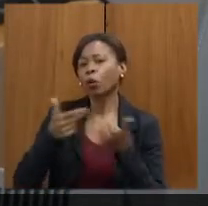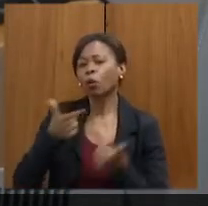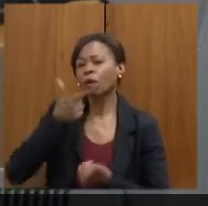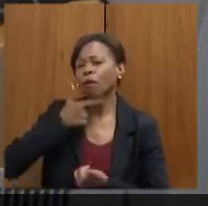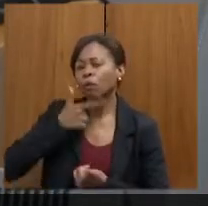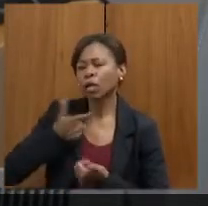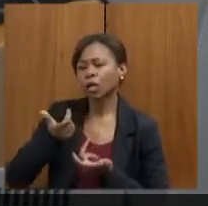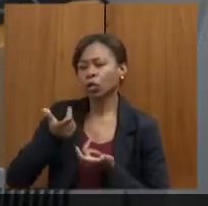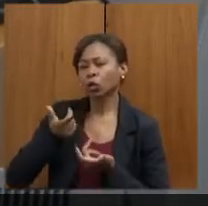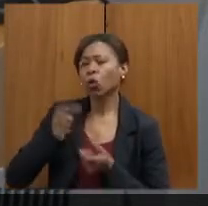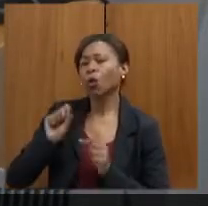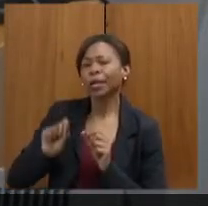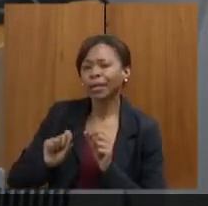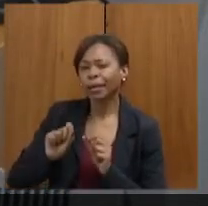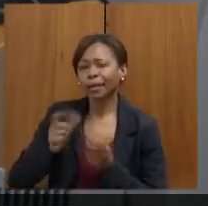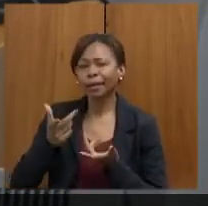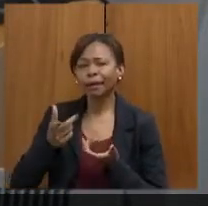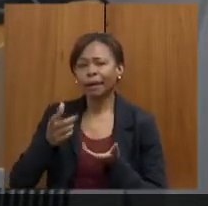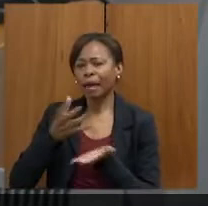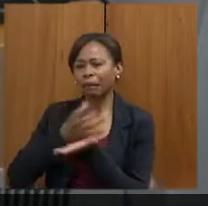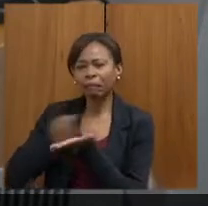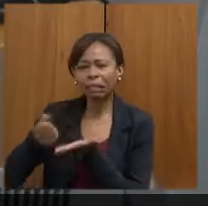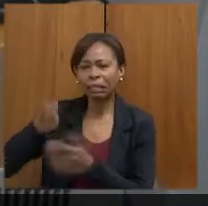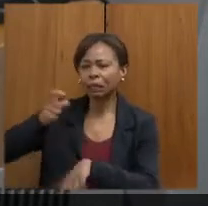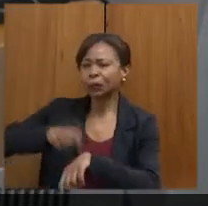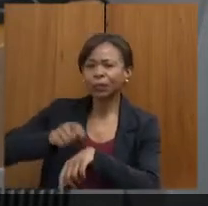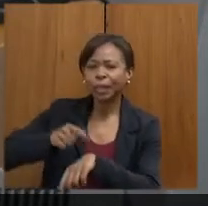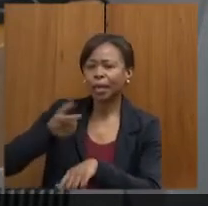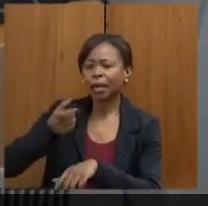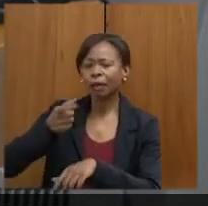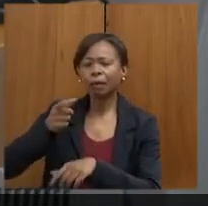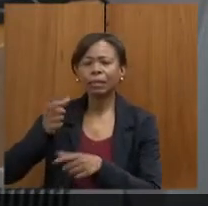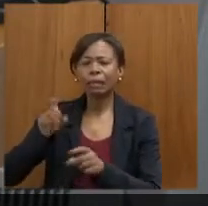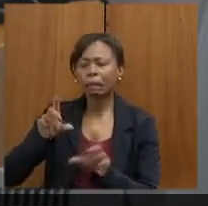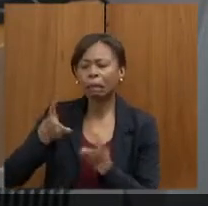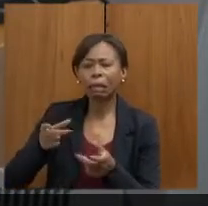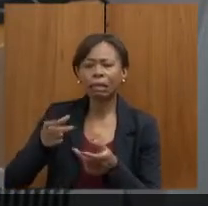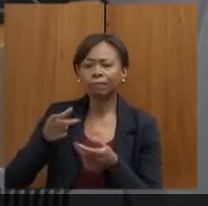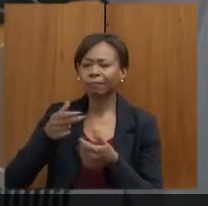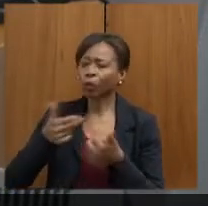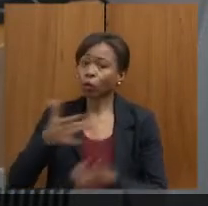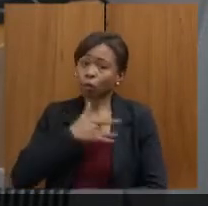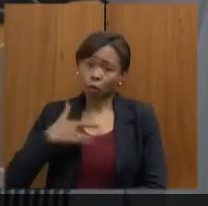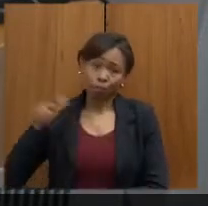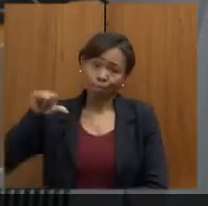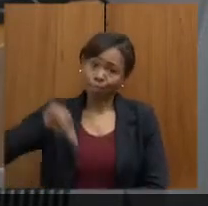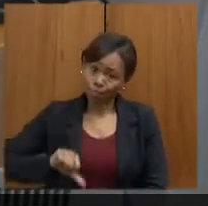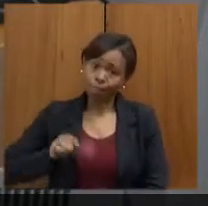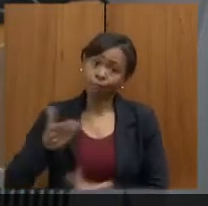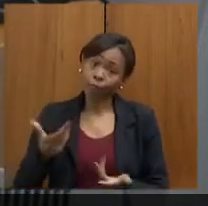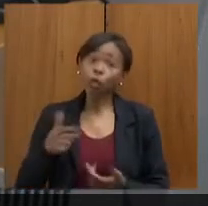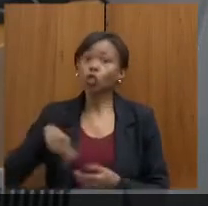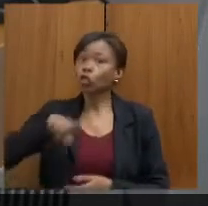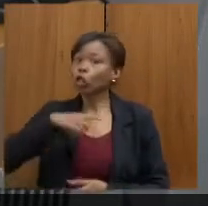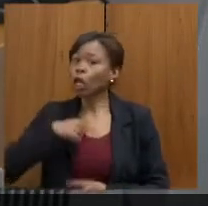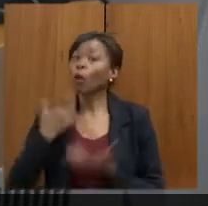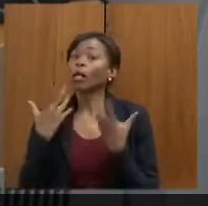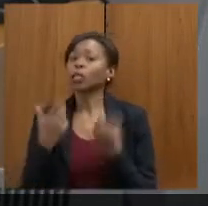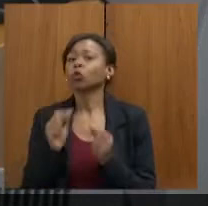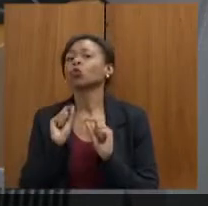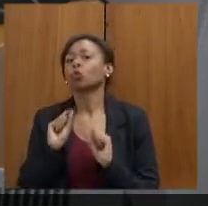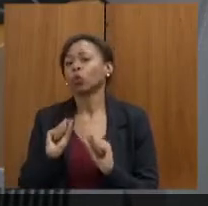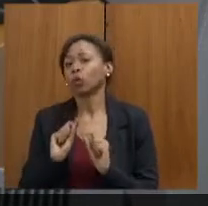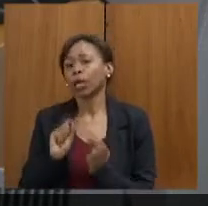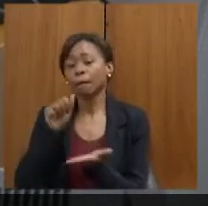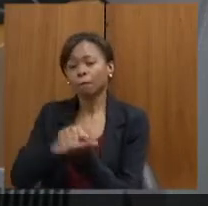trocar o produto dela trocar ele certo em geral mal e o mercado Então esse a favor de punir aqueles que levam risco ao